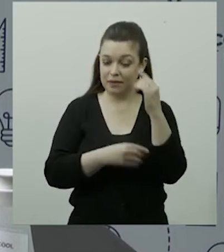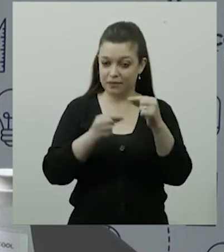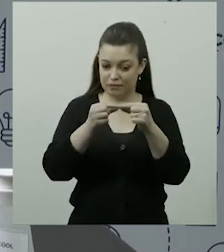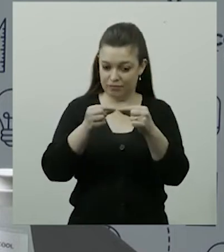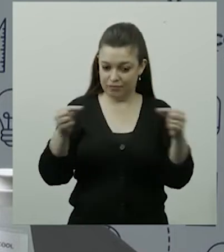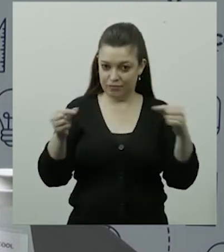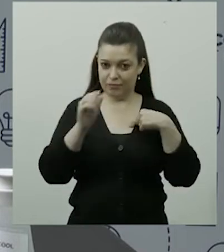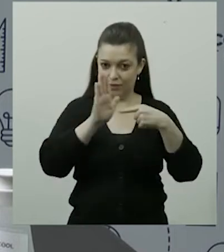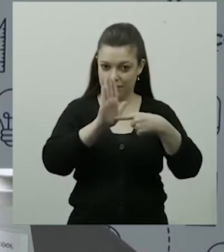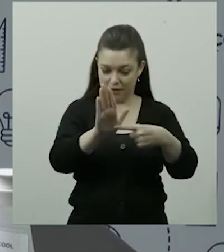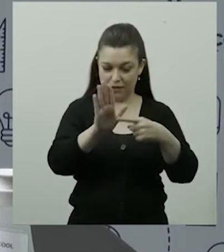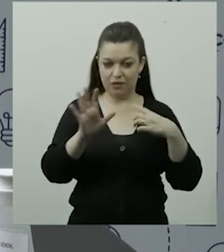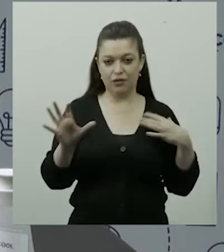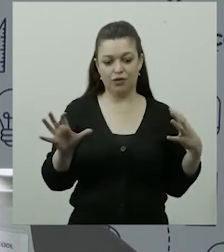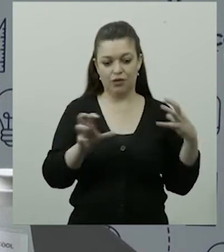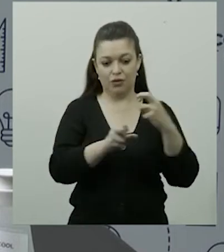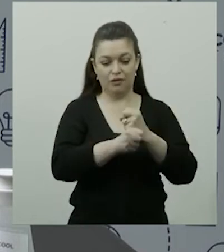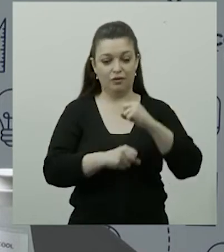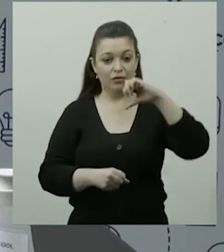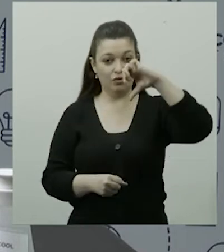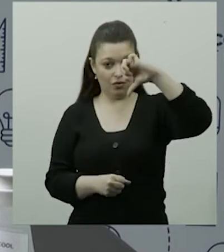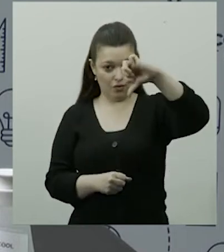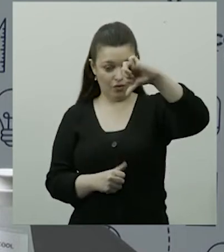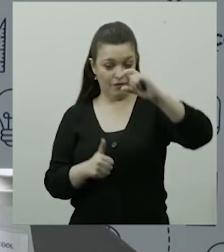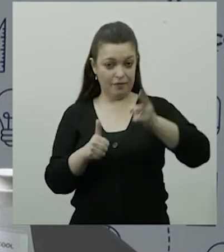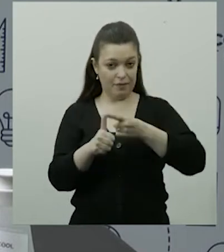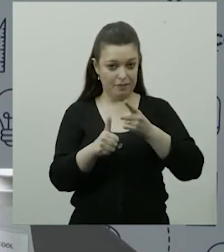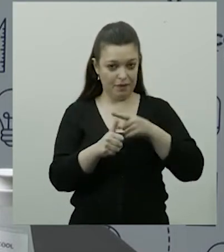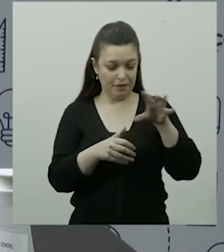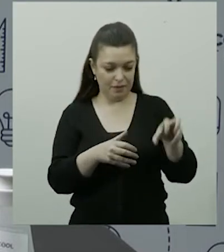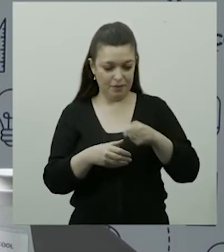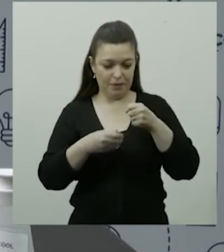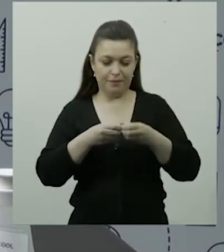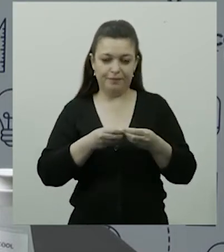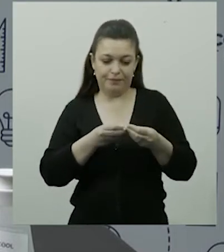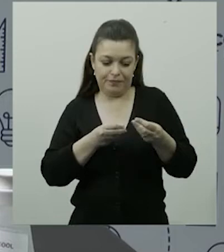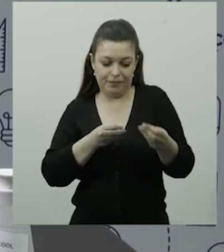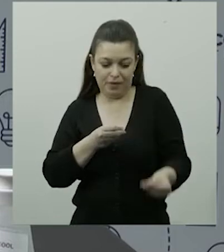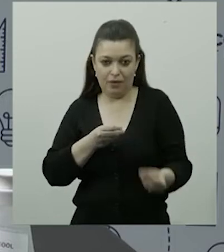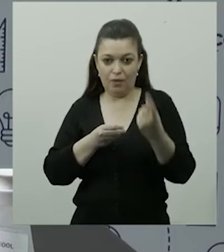Então, 9 palitos. 1,